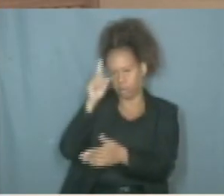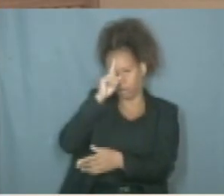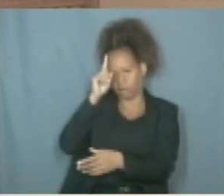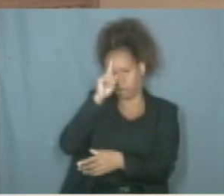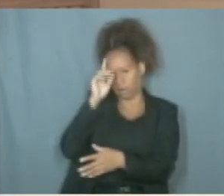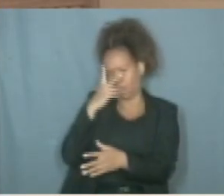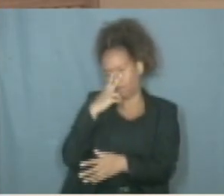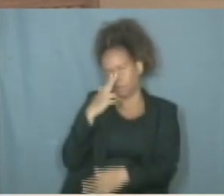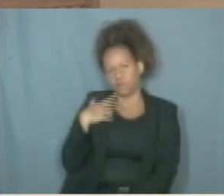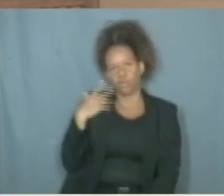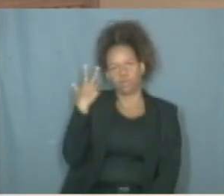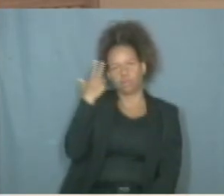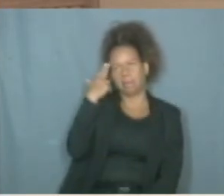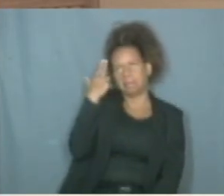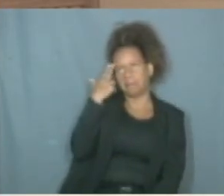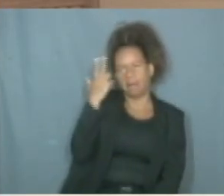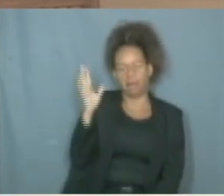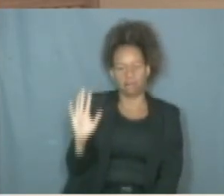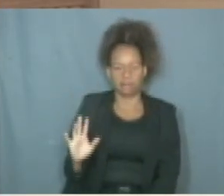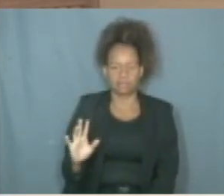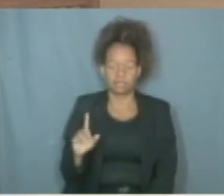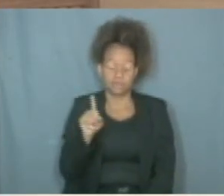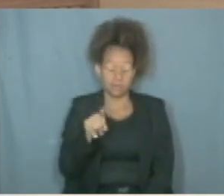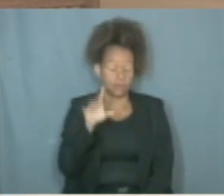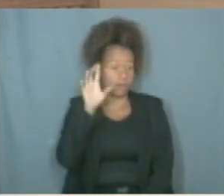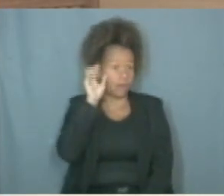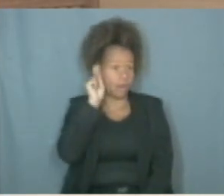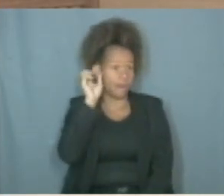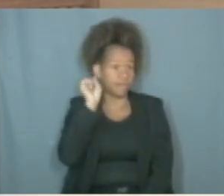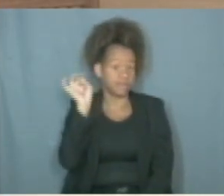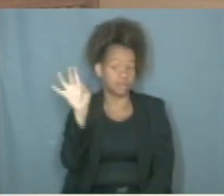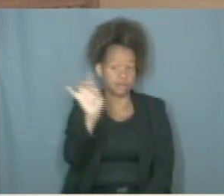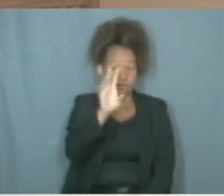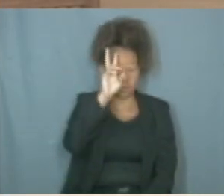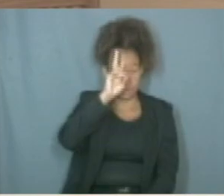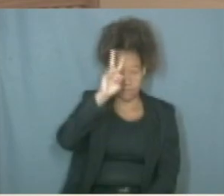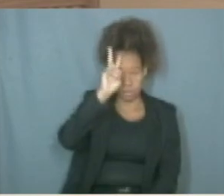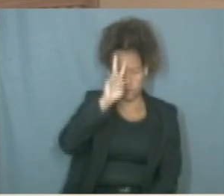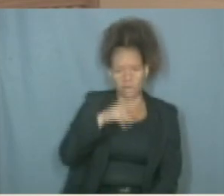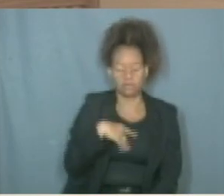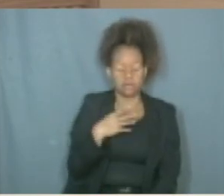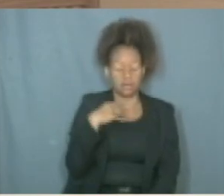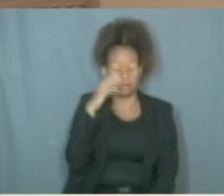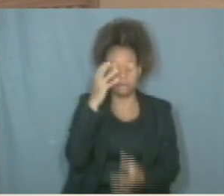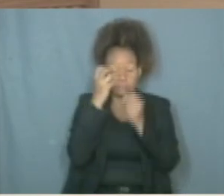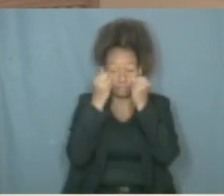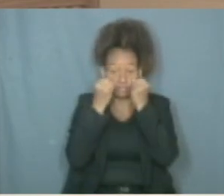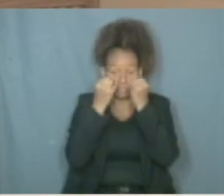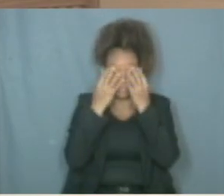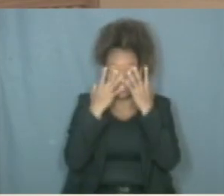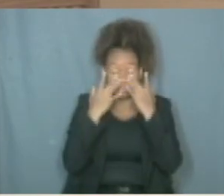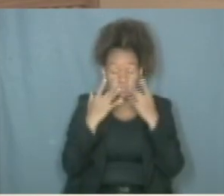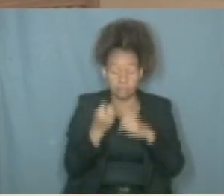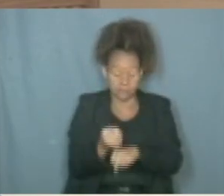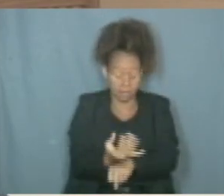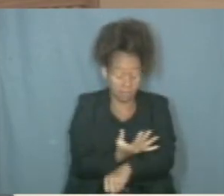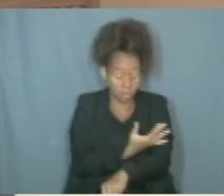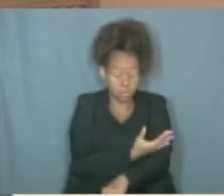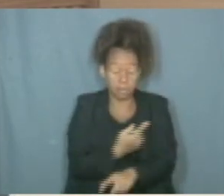que isso tudo é normal. Se você para escutar a história de cada uma delas, você se emociona, porque ali